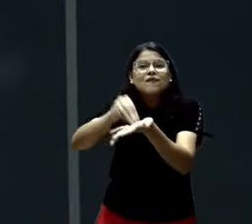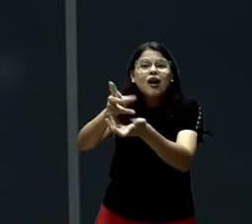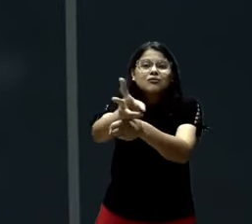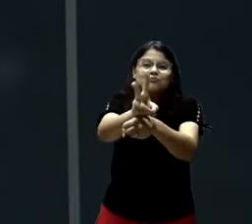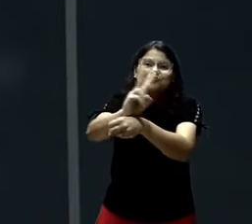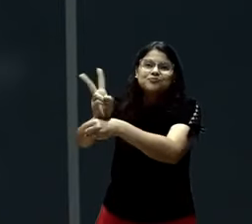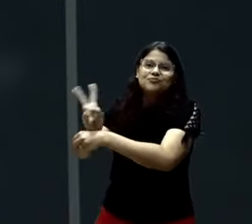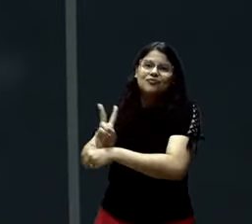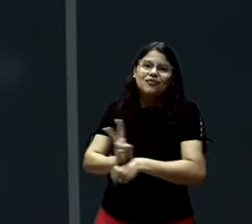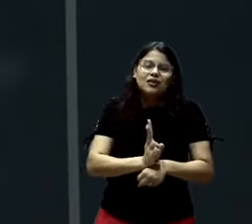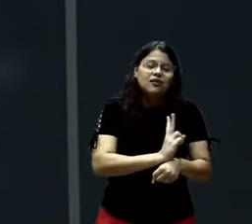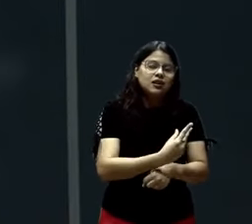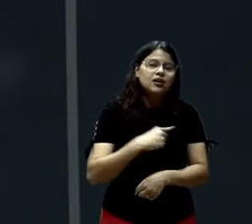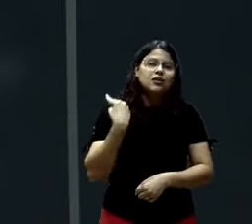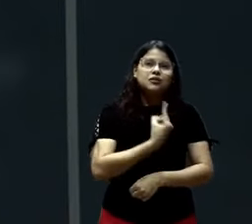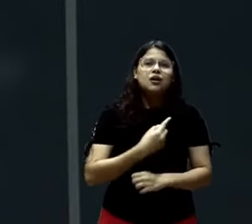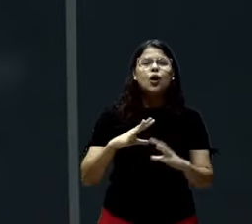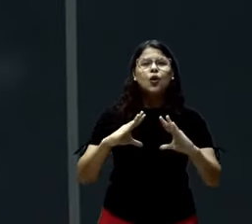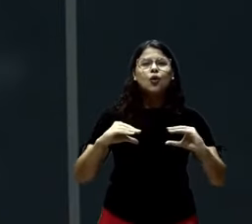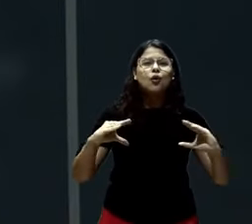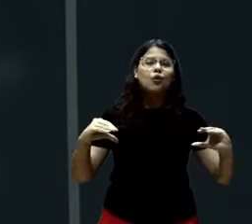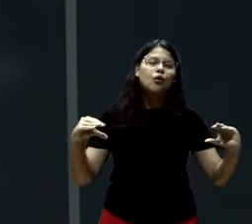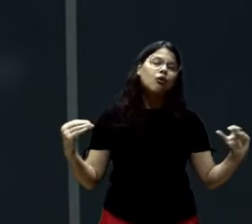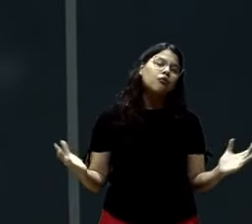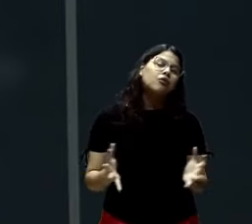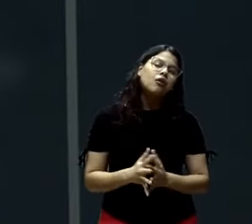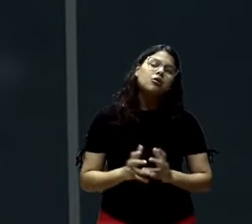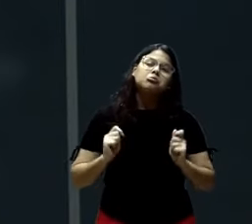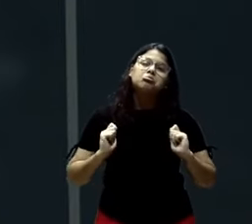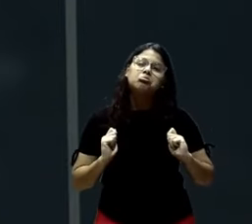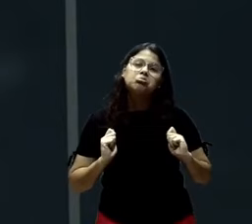A zona de conforto que Deus permite na nossa vida,